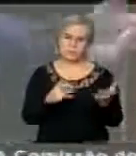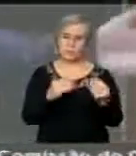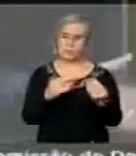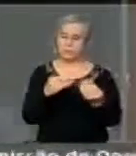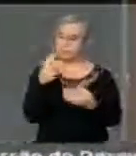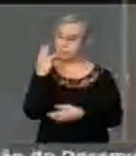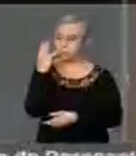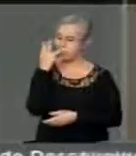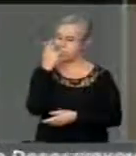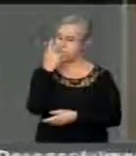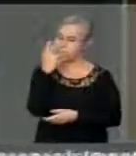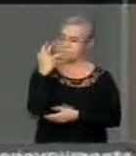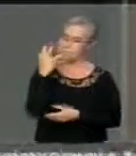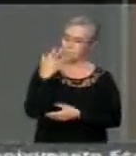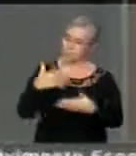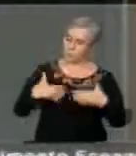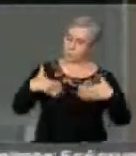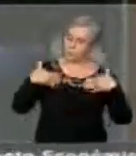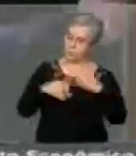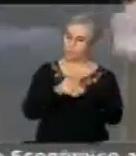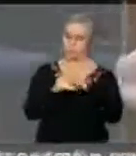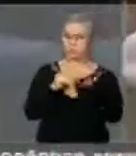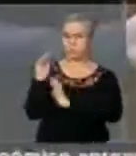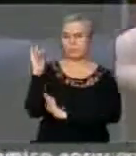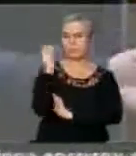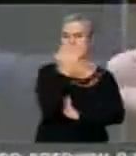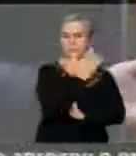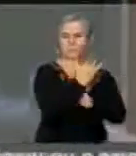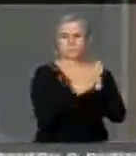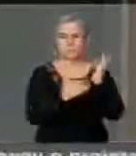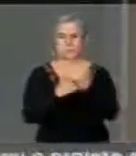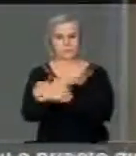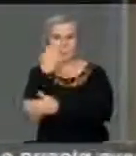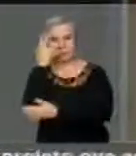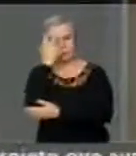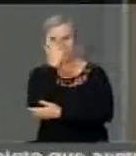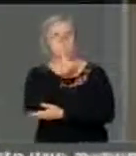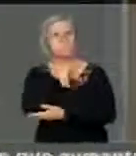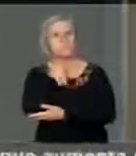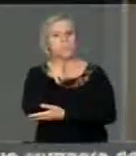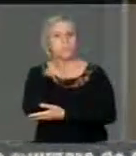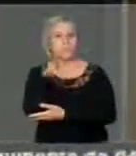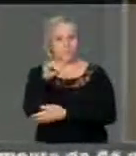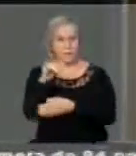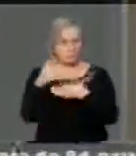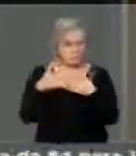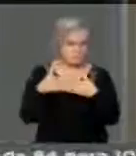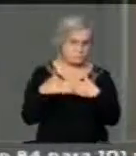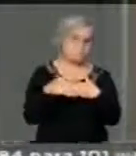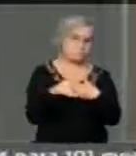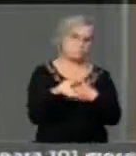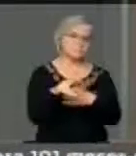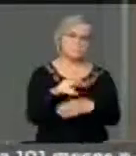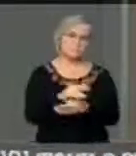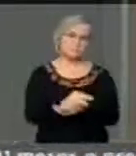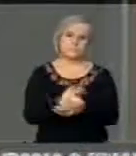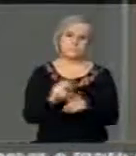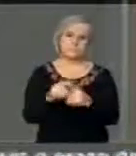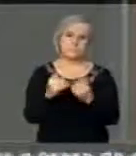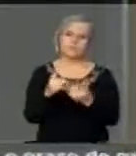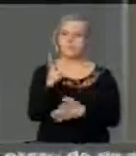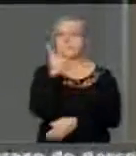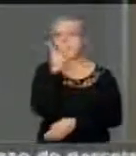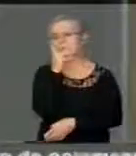belezas naturais. O Tocantins está longe, vai chegar no seu lugar na República ainda precisar disso, mas muito